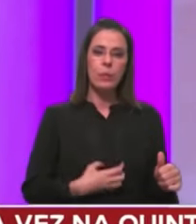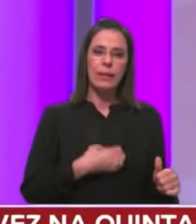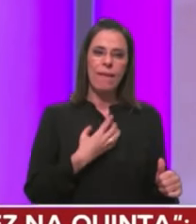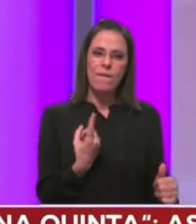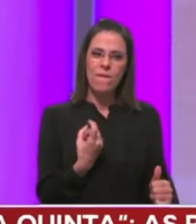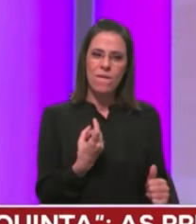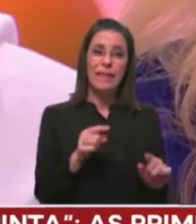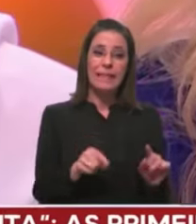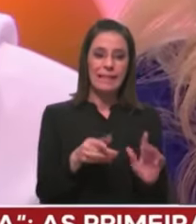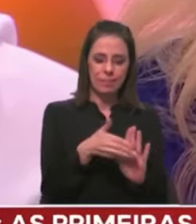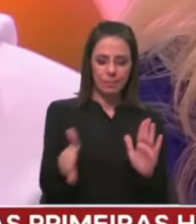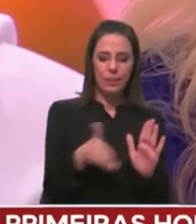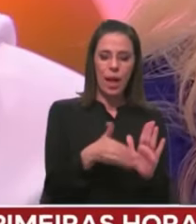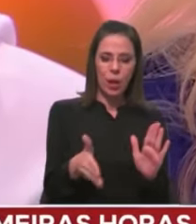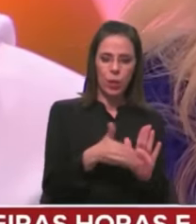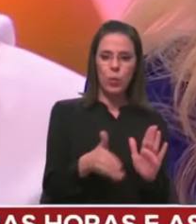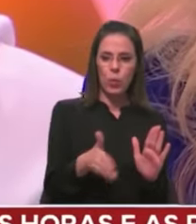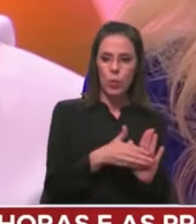foi principalmente nesse momento.